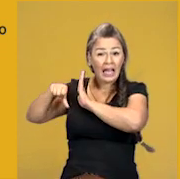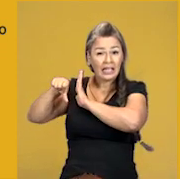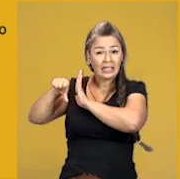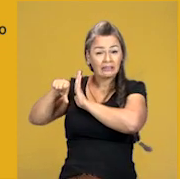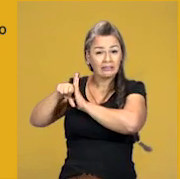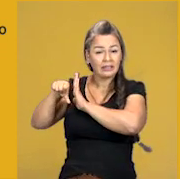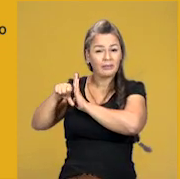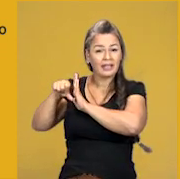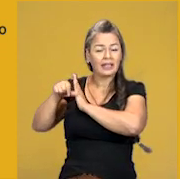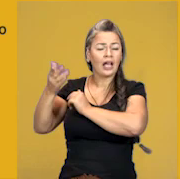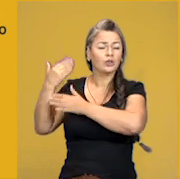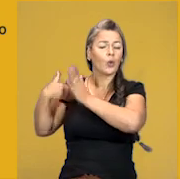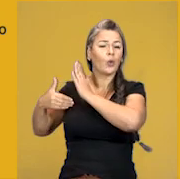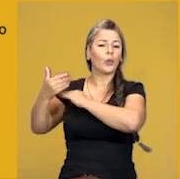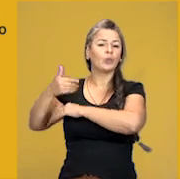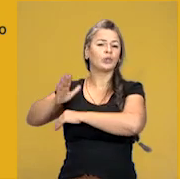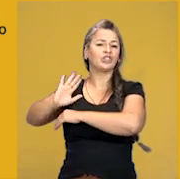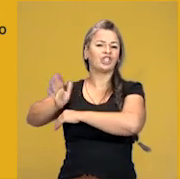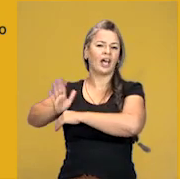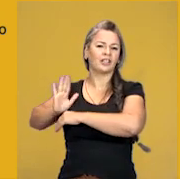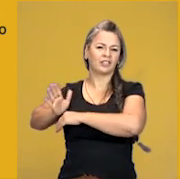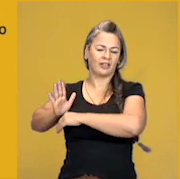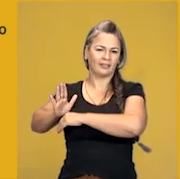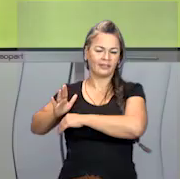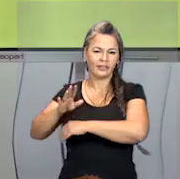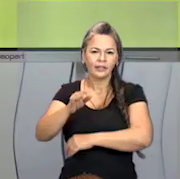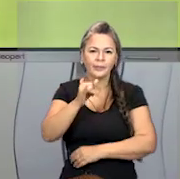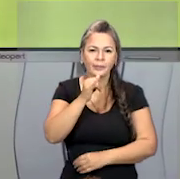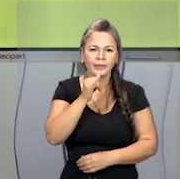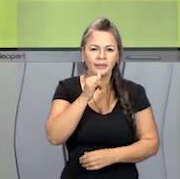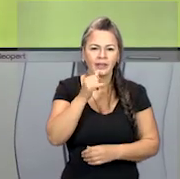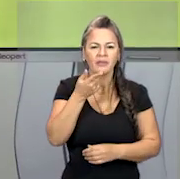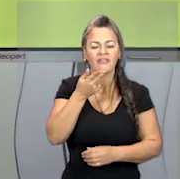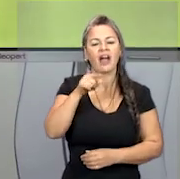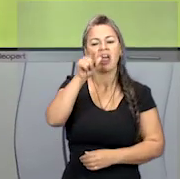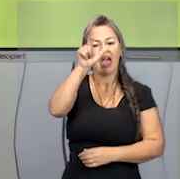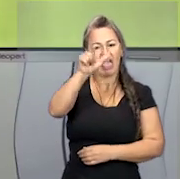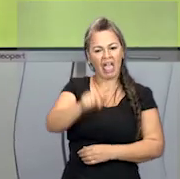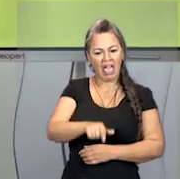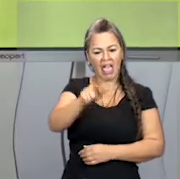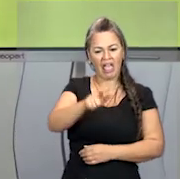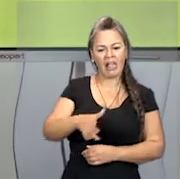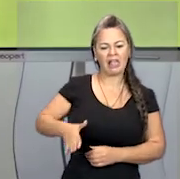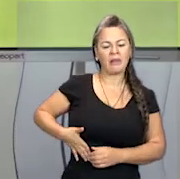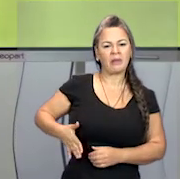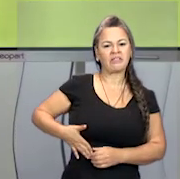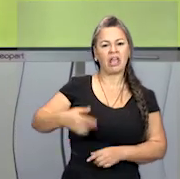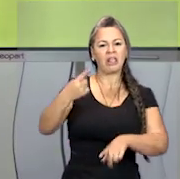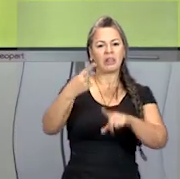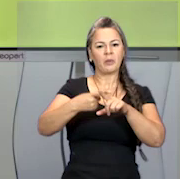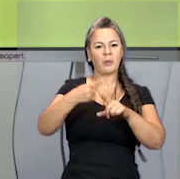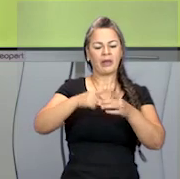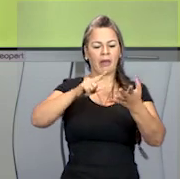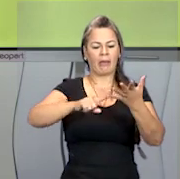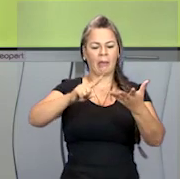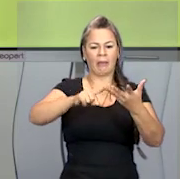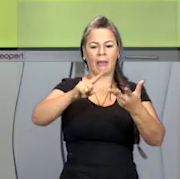presente. Eu não posso afirmar que determinada pessoa é só criminosa por causa e fazer uma lista